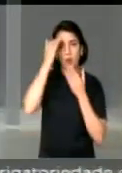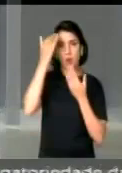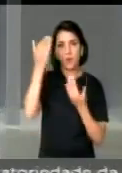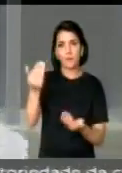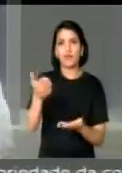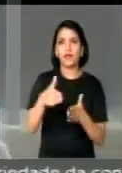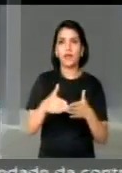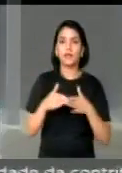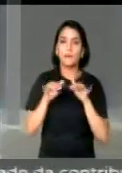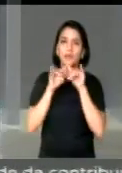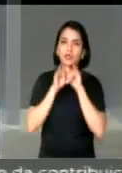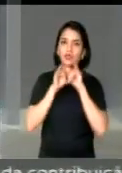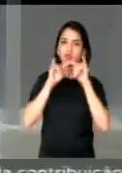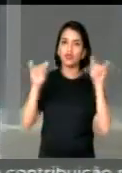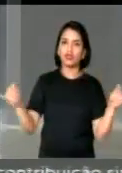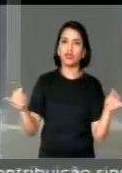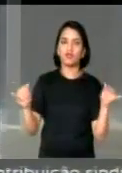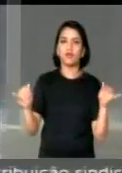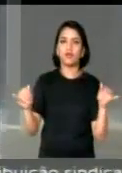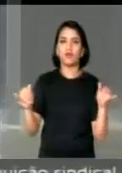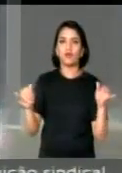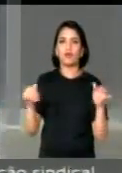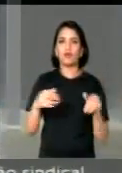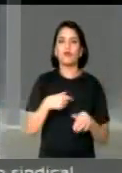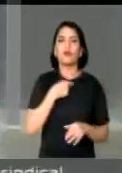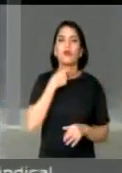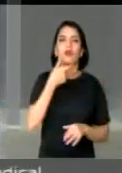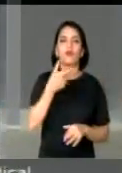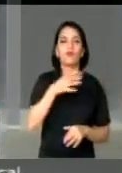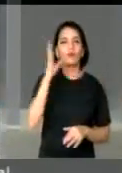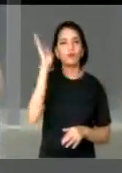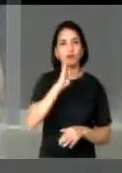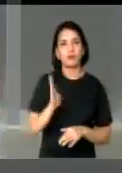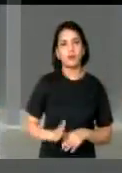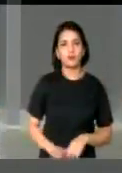a divulgação na Voz do Brasil e em meio de comunicação desta casa. Obrigada.